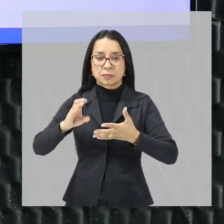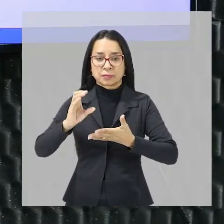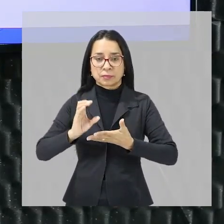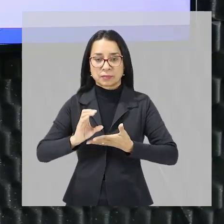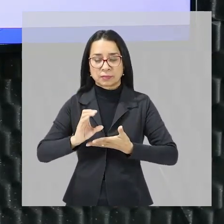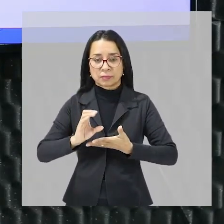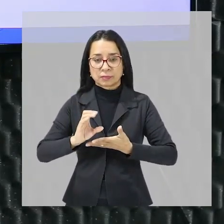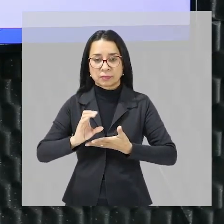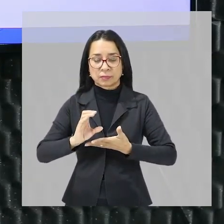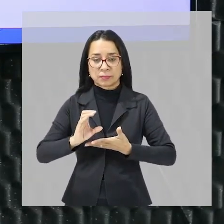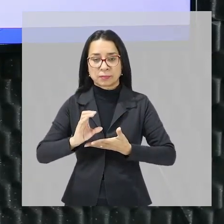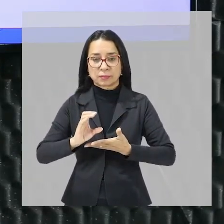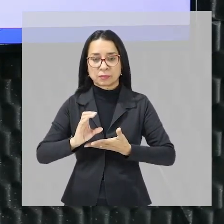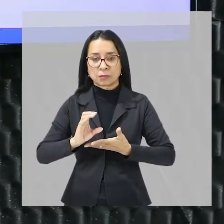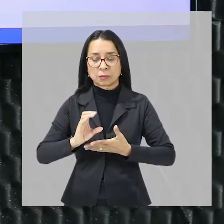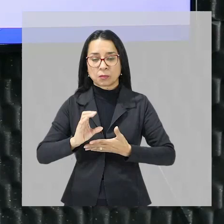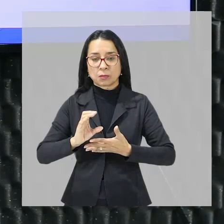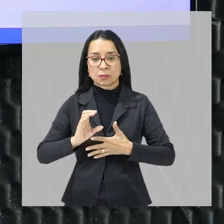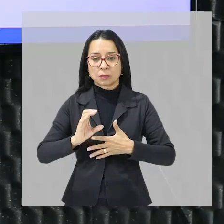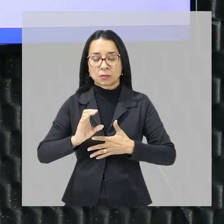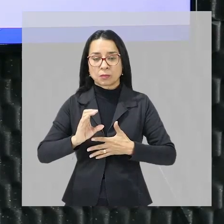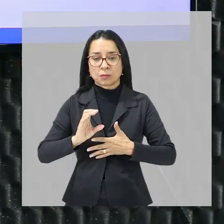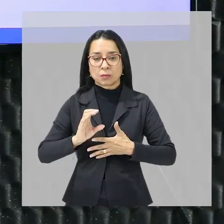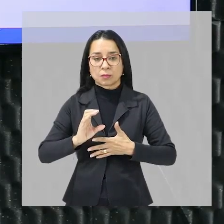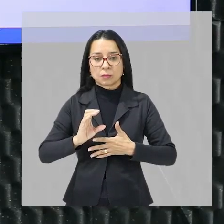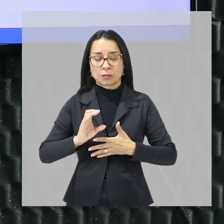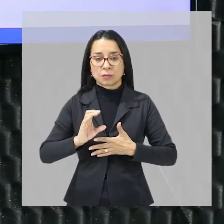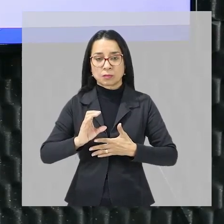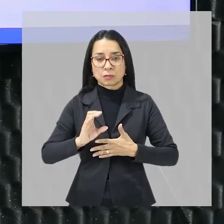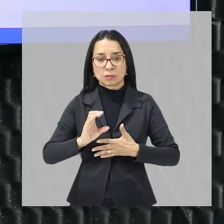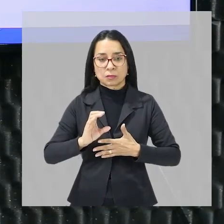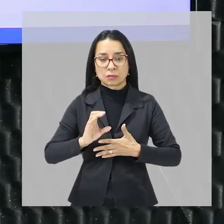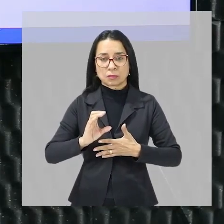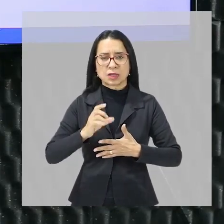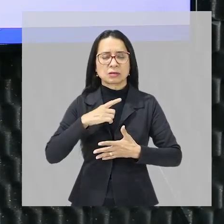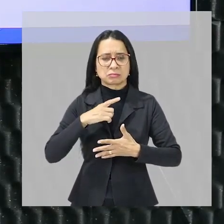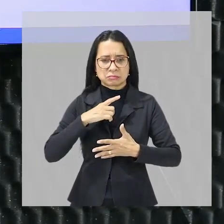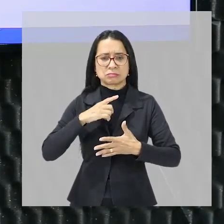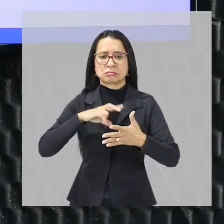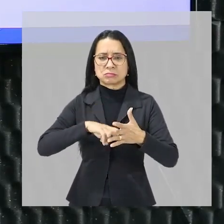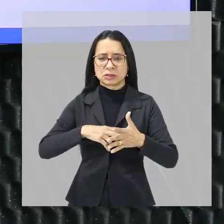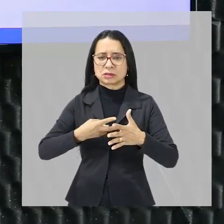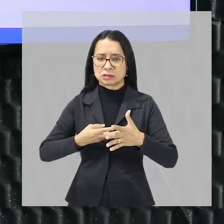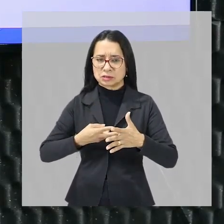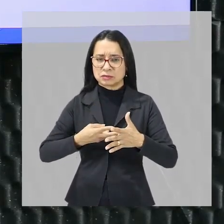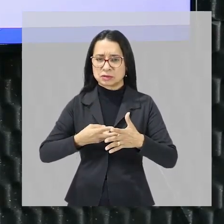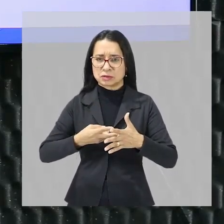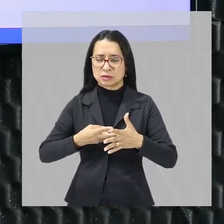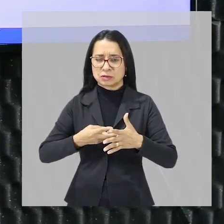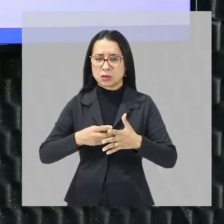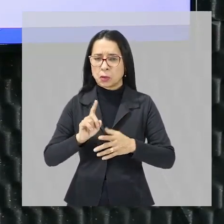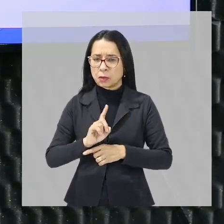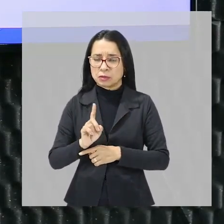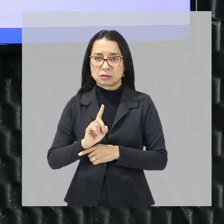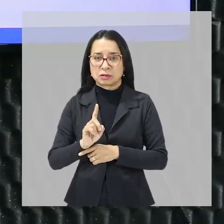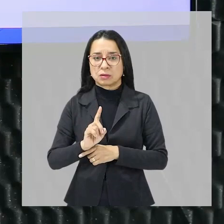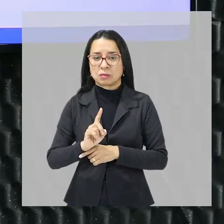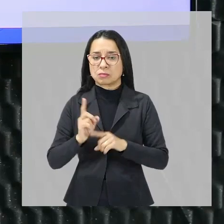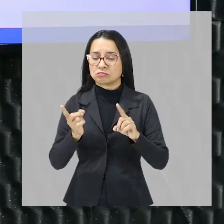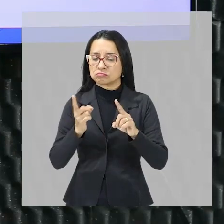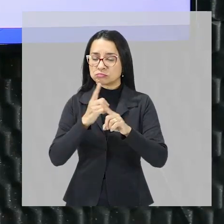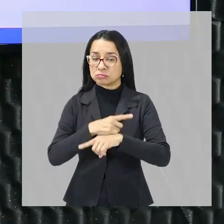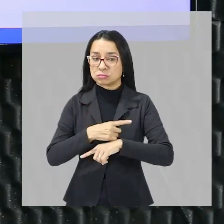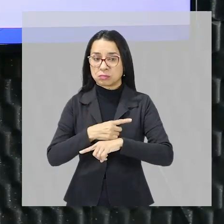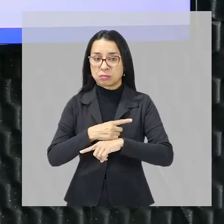Parque Nacional de Açuni, uma redução dos recursos minerais? Faz sentido essa análise? Obviamente não faz, ela é